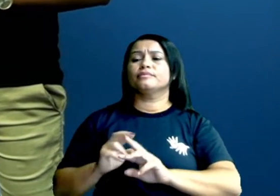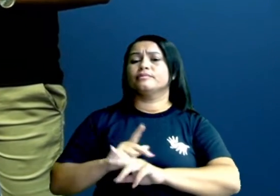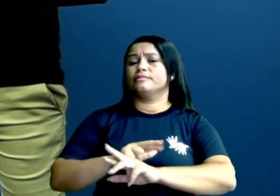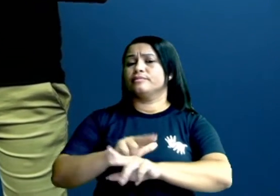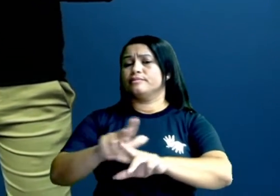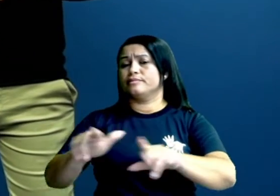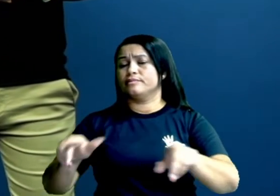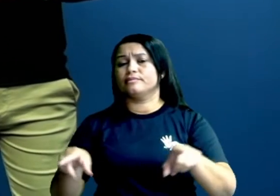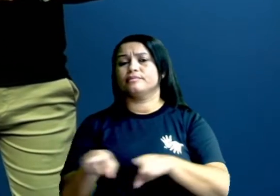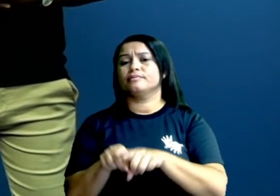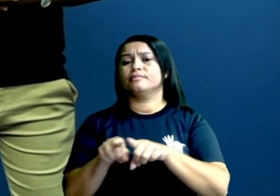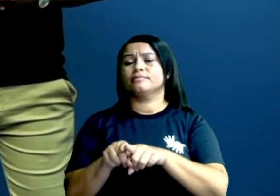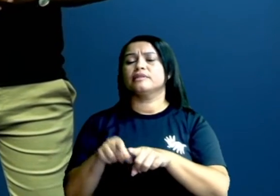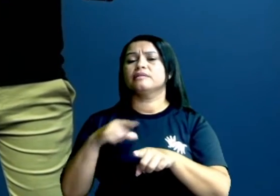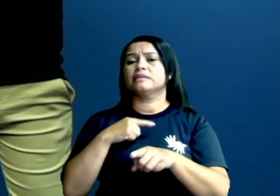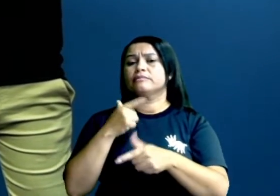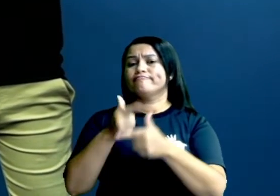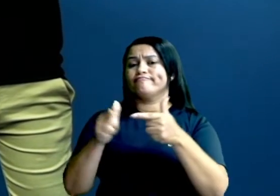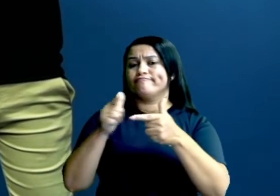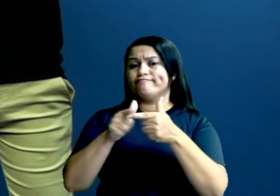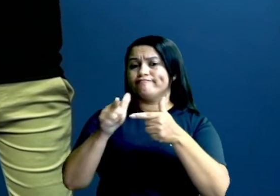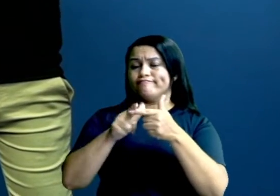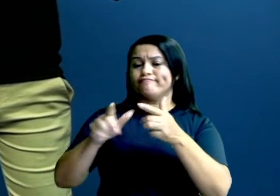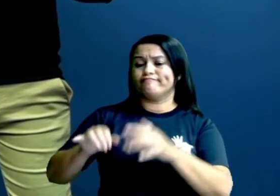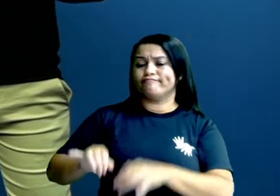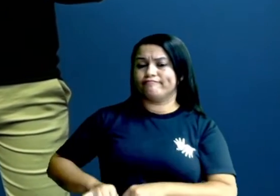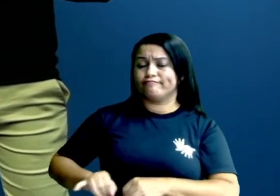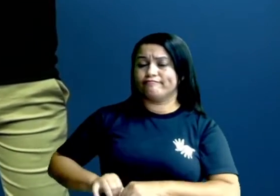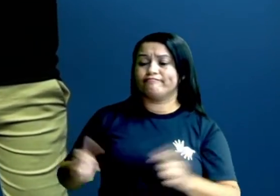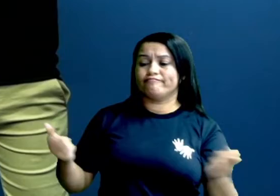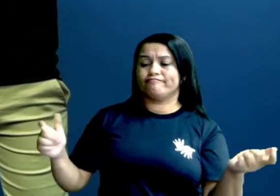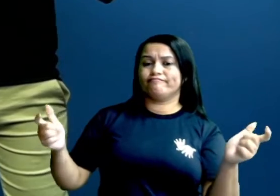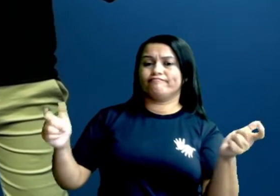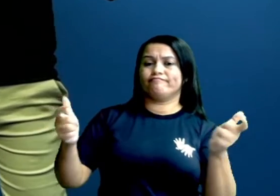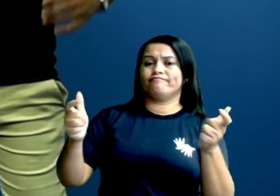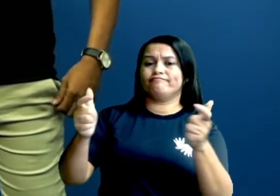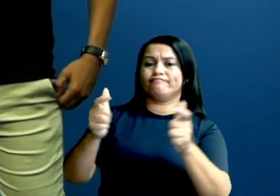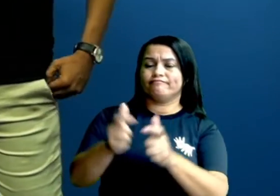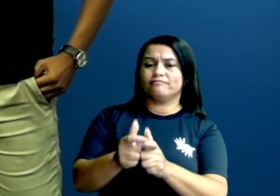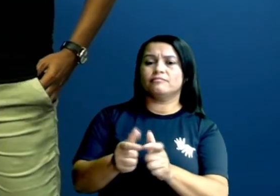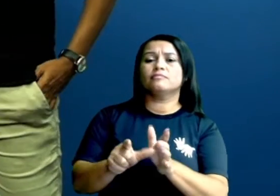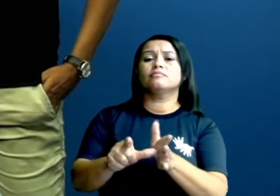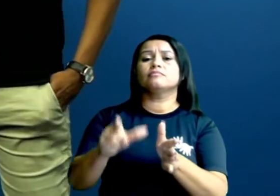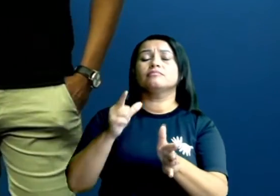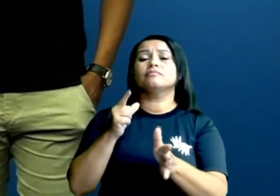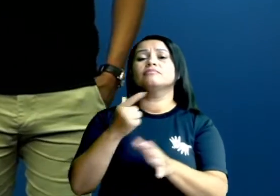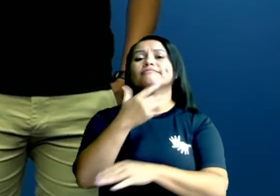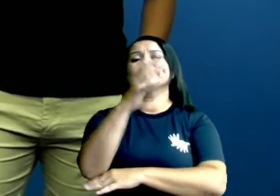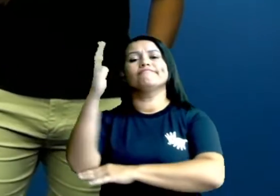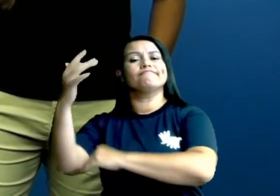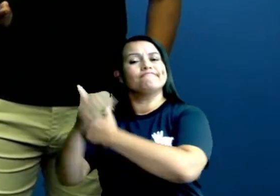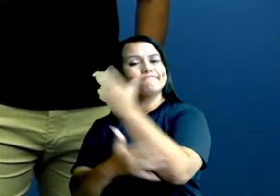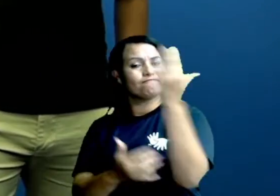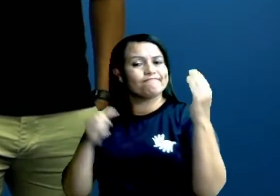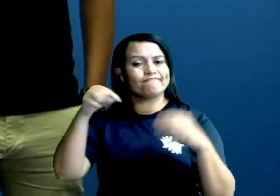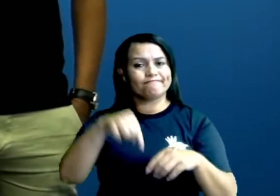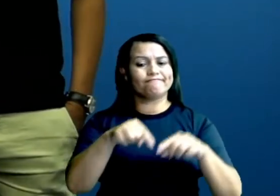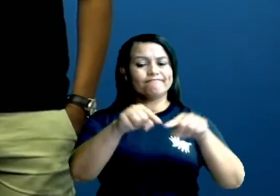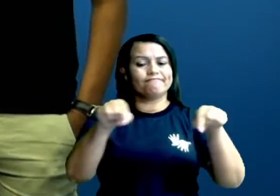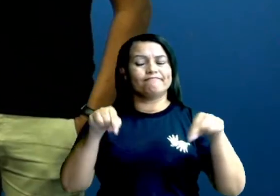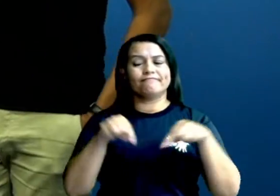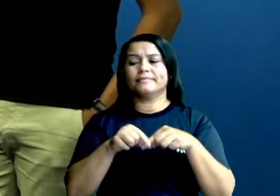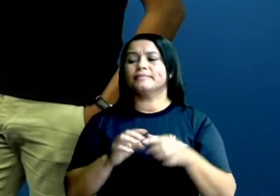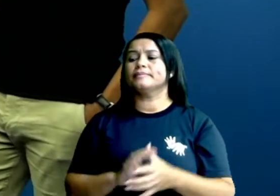falei, que vai estar impactando diretamente e reduzindo, né, a área coberta por essa floresta em nosso território,